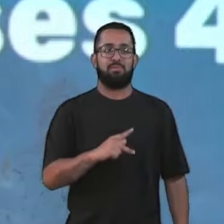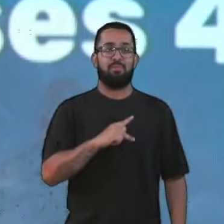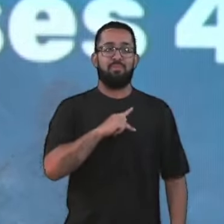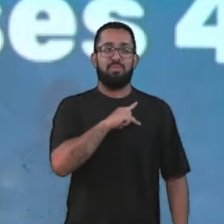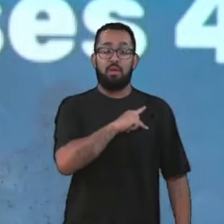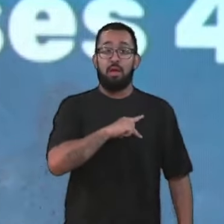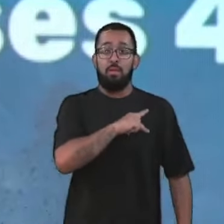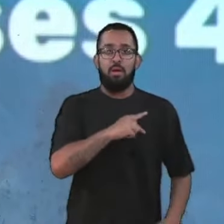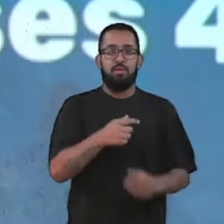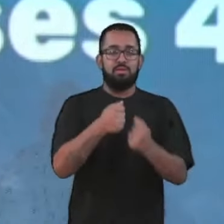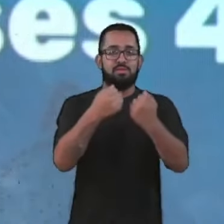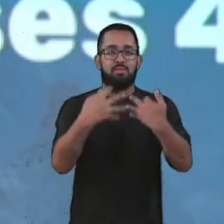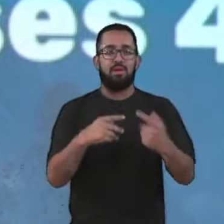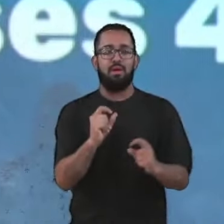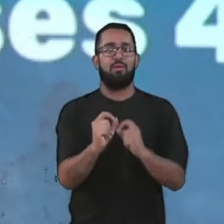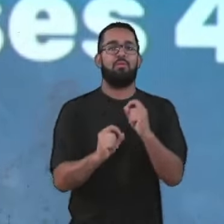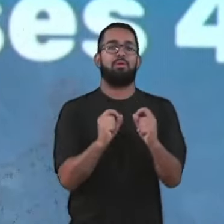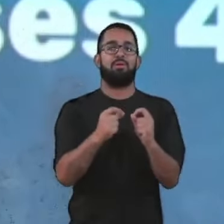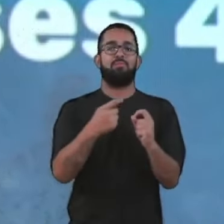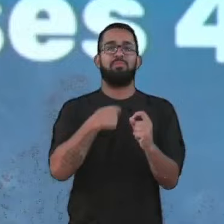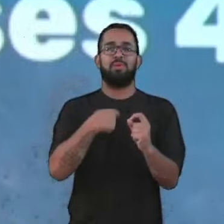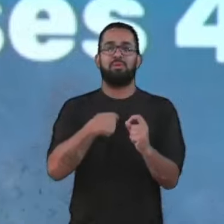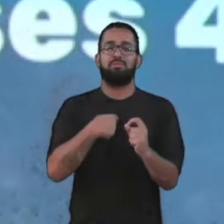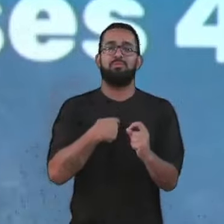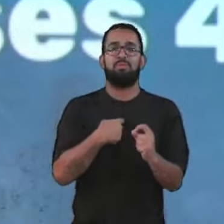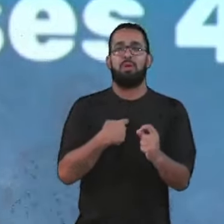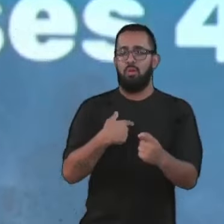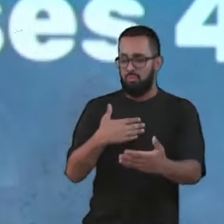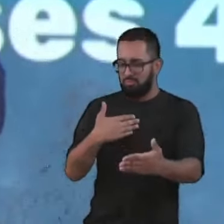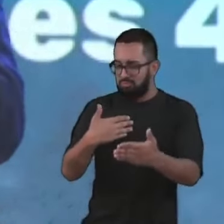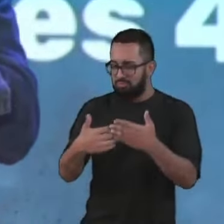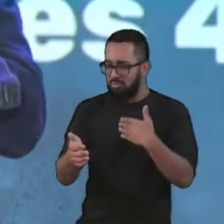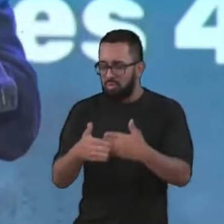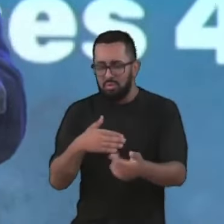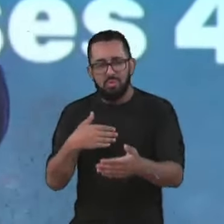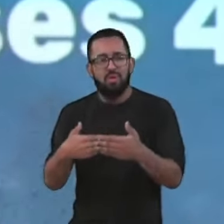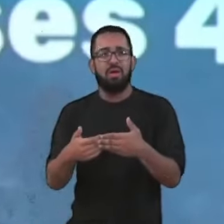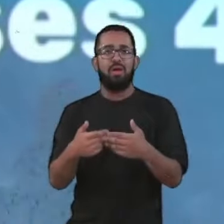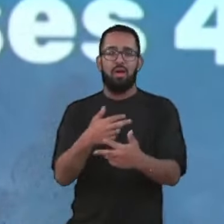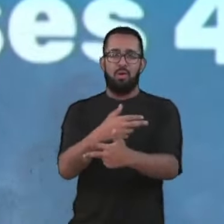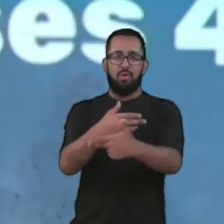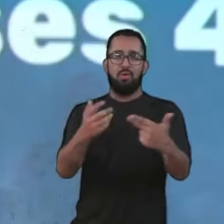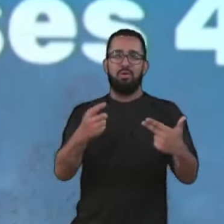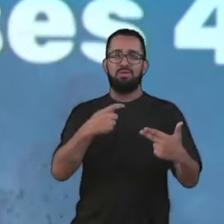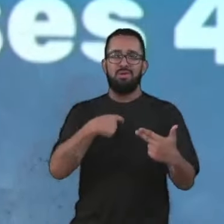pois aprendi a adaptar-me a toda e qualquer circunstância. Tem gente que é muito rígida.